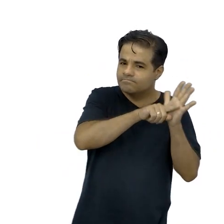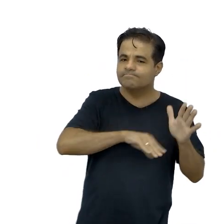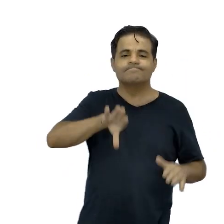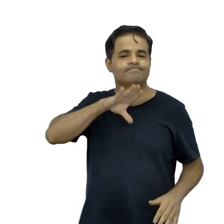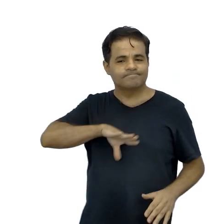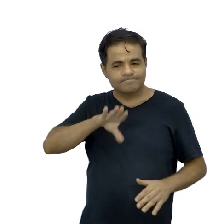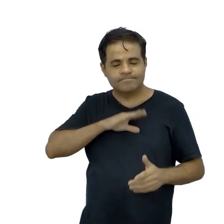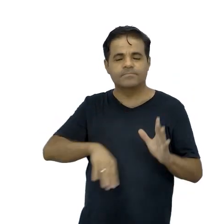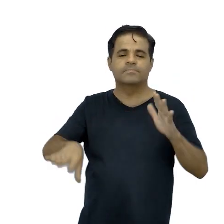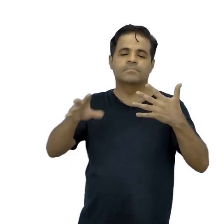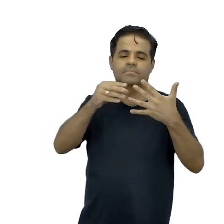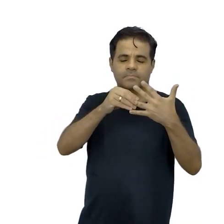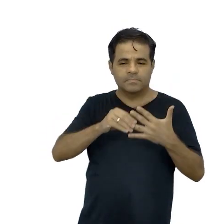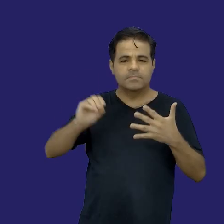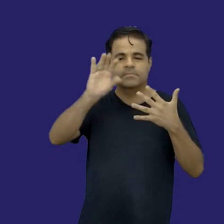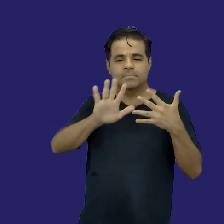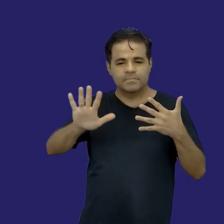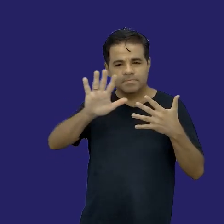e semiótica.